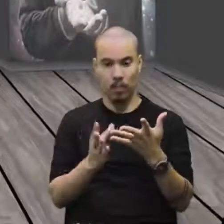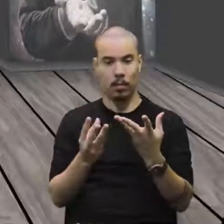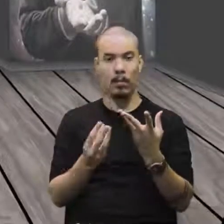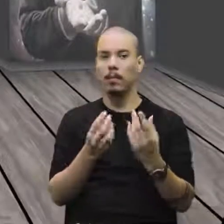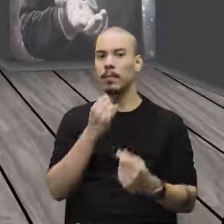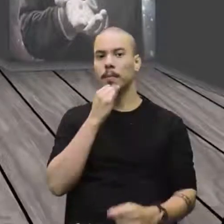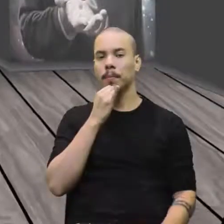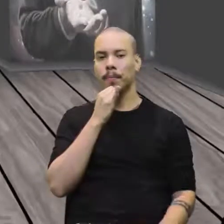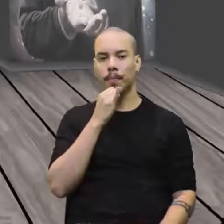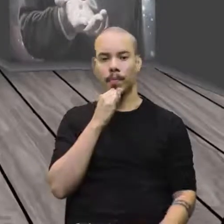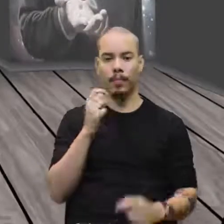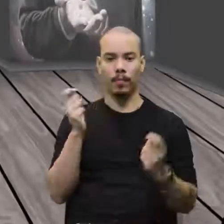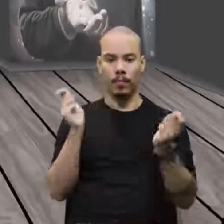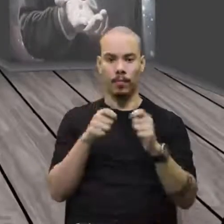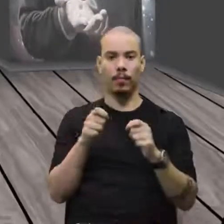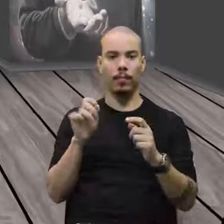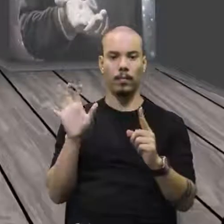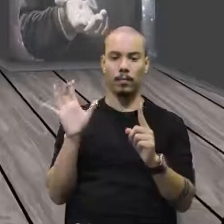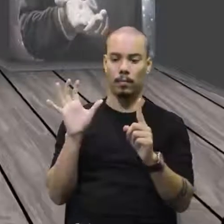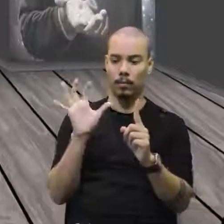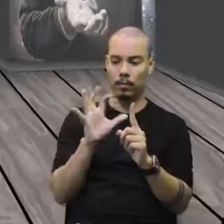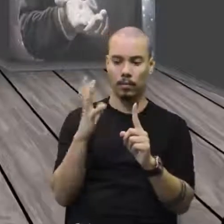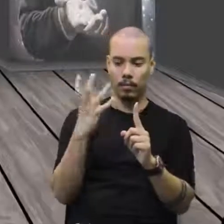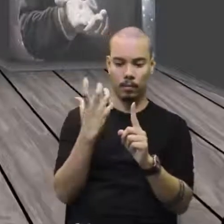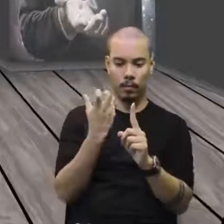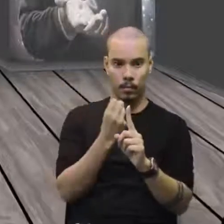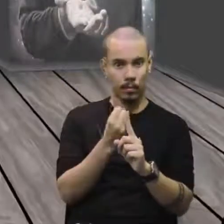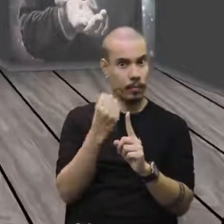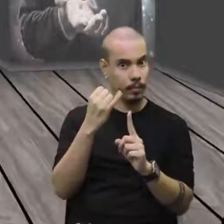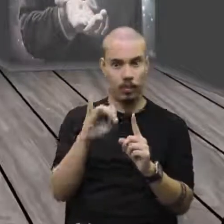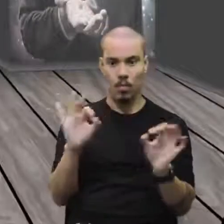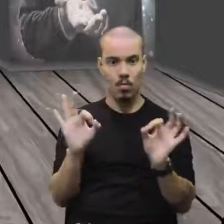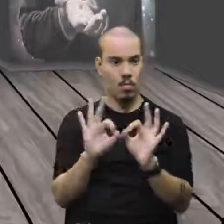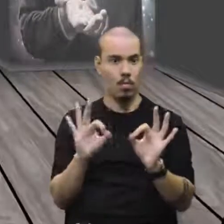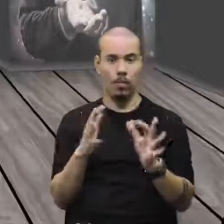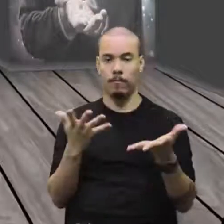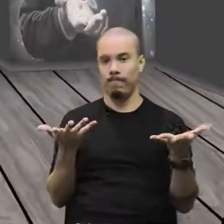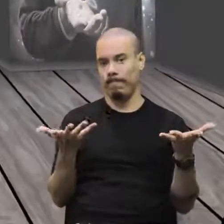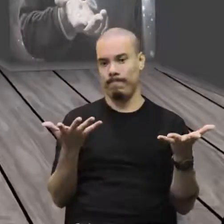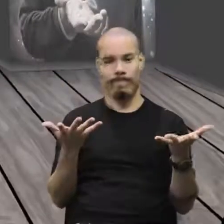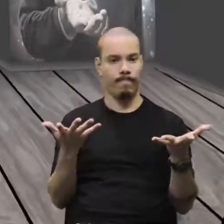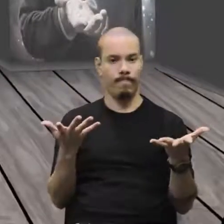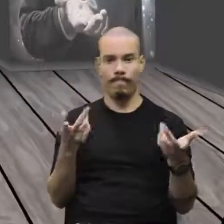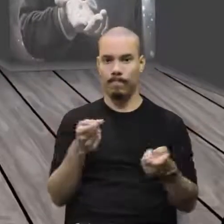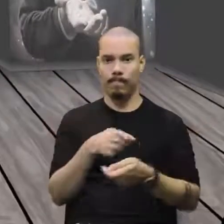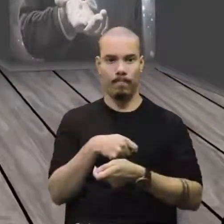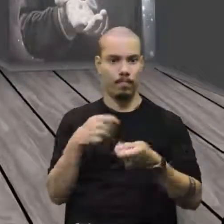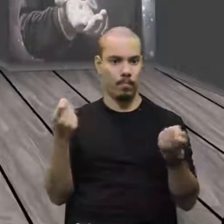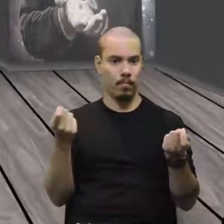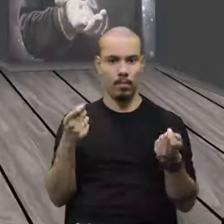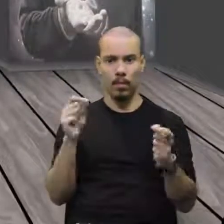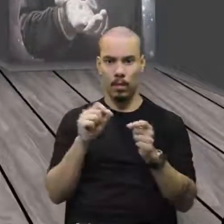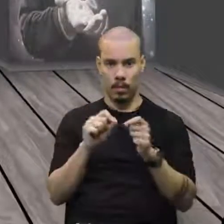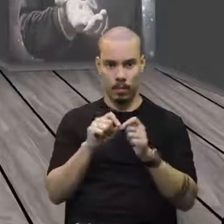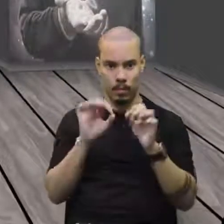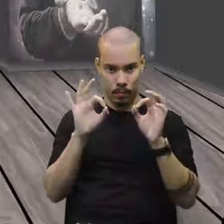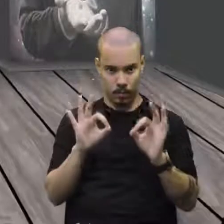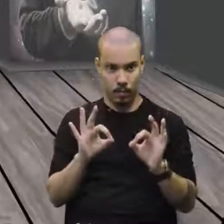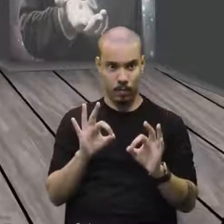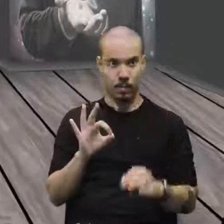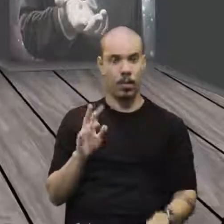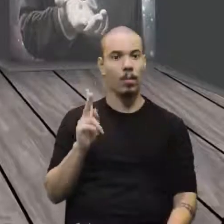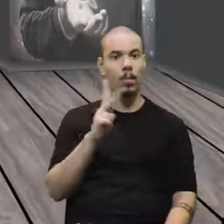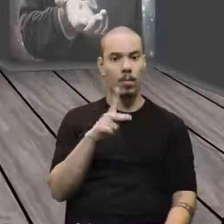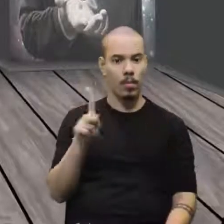dizer assim, tem que induzir, né? Tem que conduzir, mas se não tem condução, então não tem como ser feito. Certo? Falei que o professor Mac